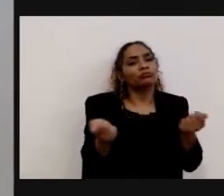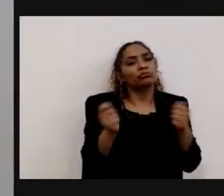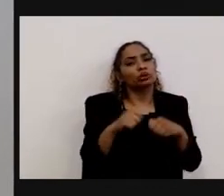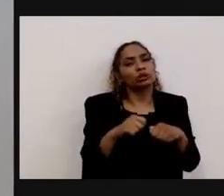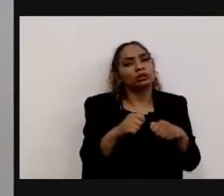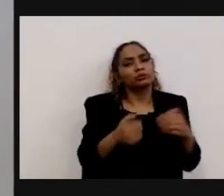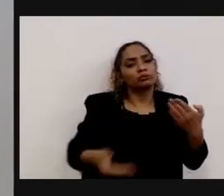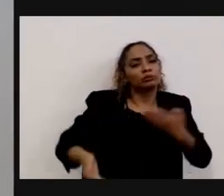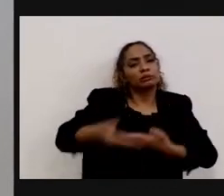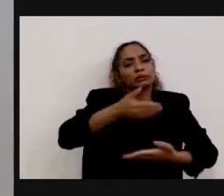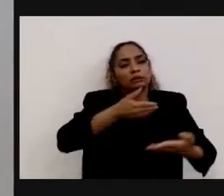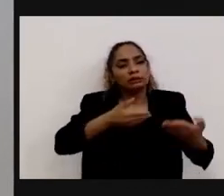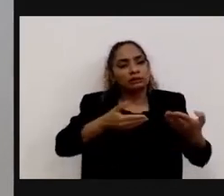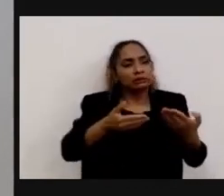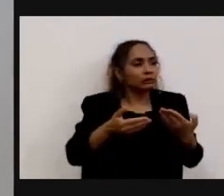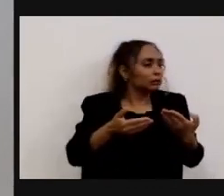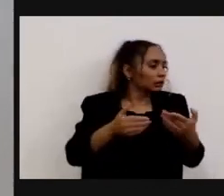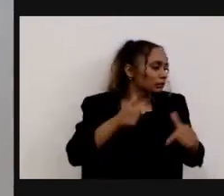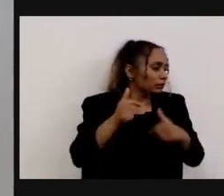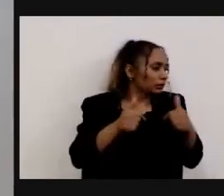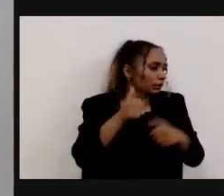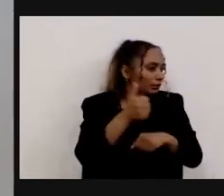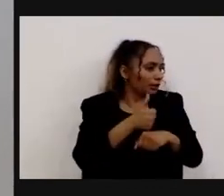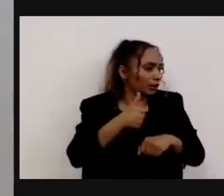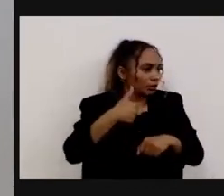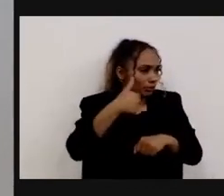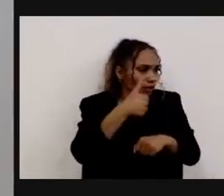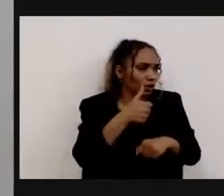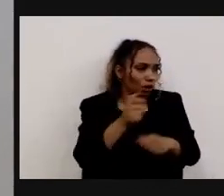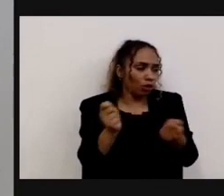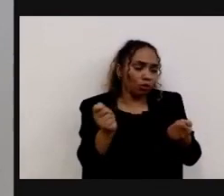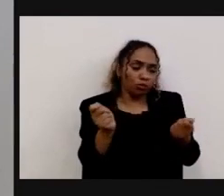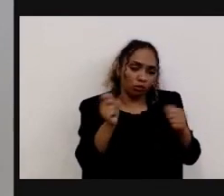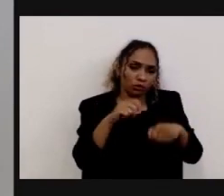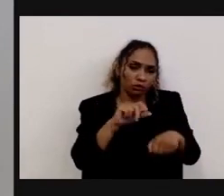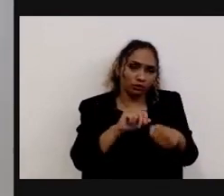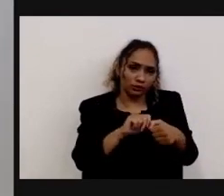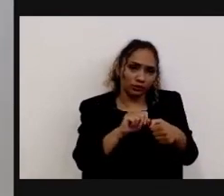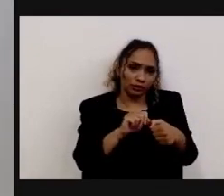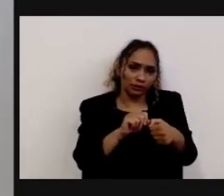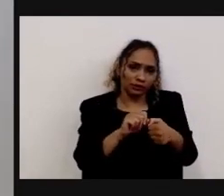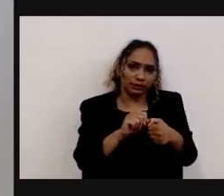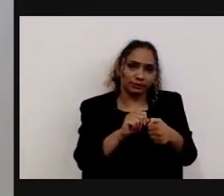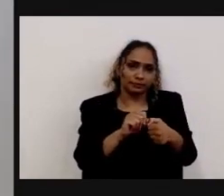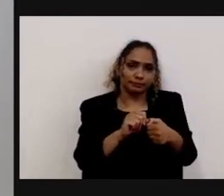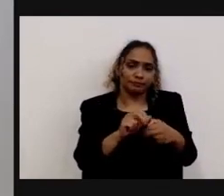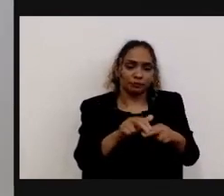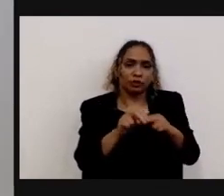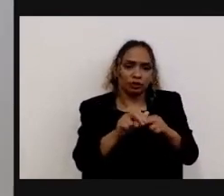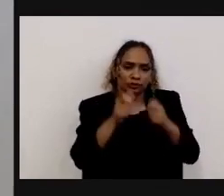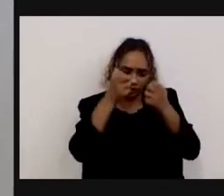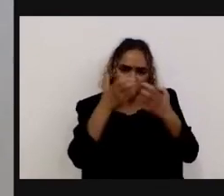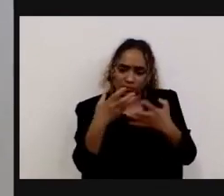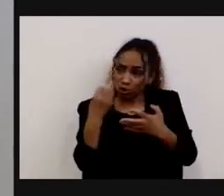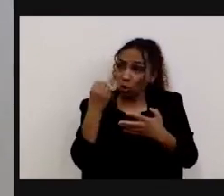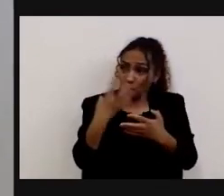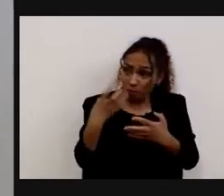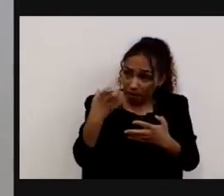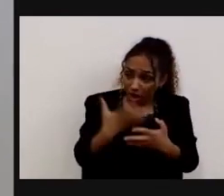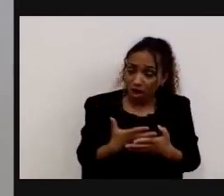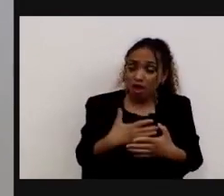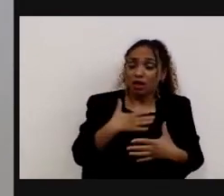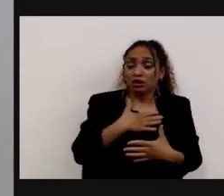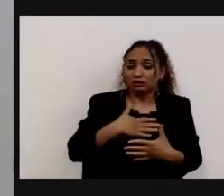sempre entregas melhores né disso que se faz é isso para isso você colocou muito bem que a satisfação